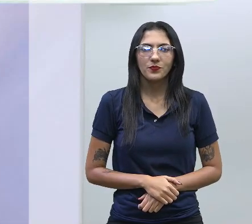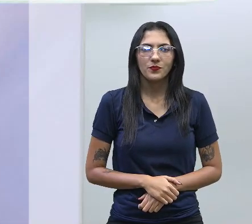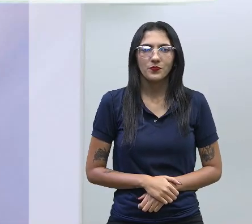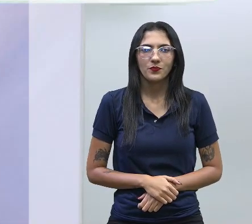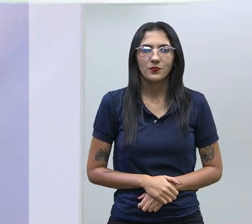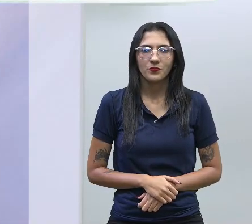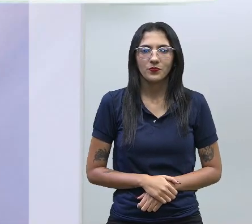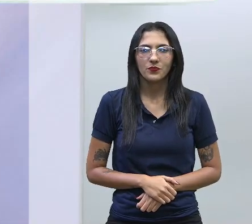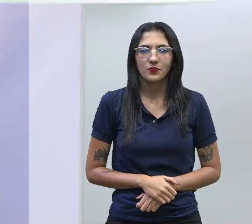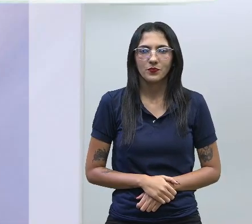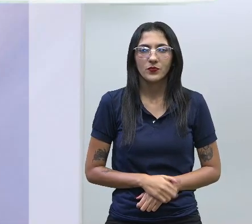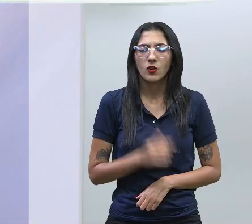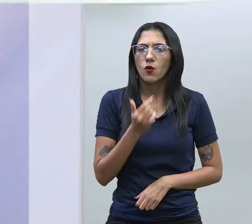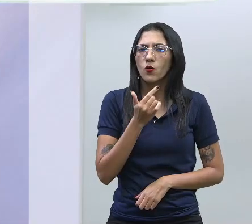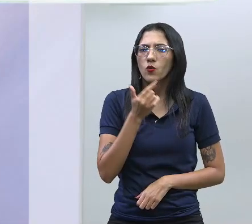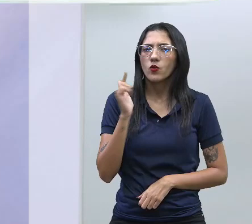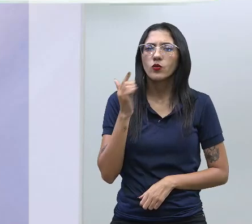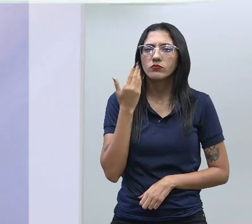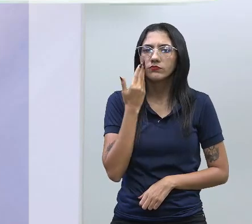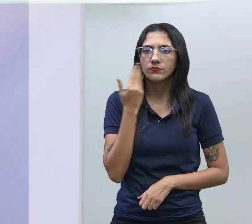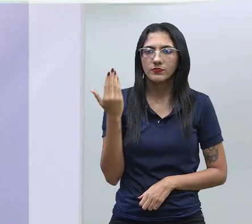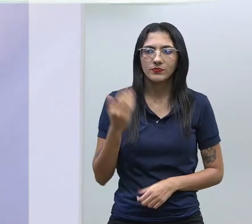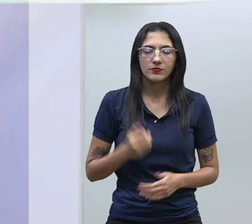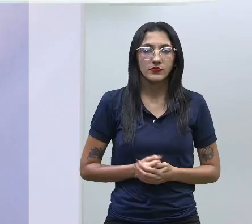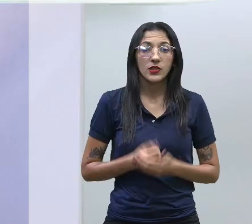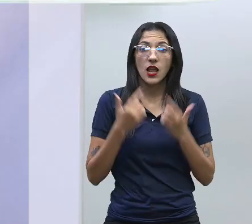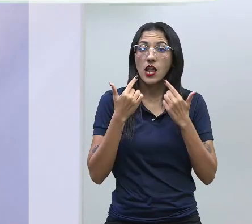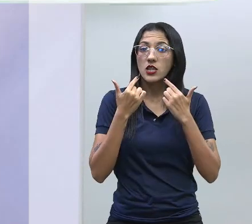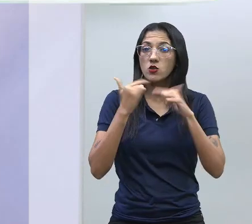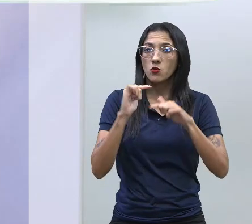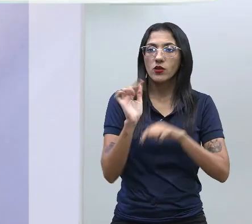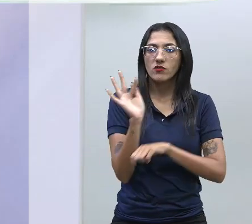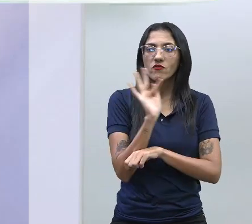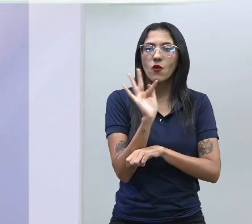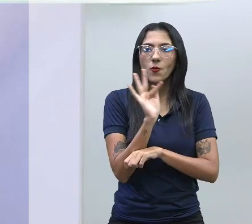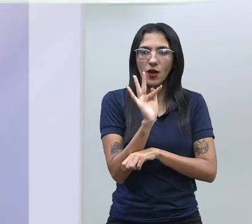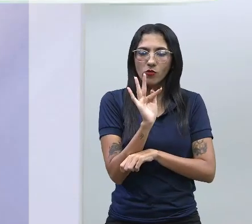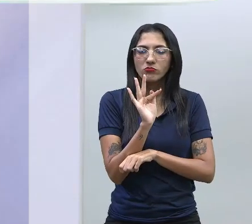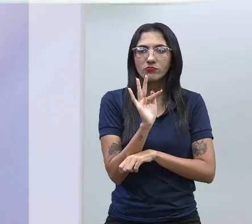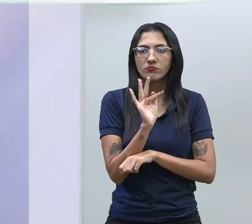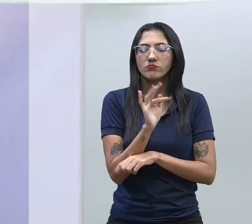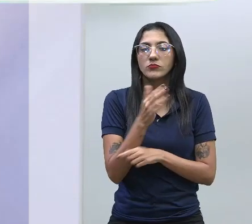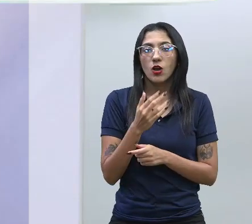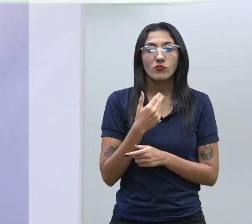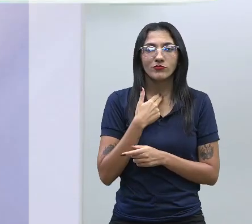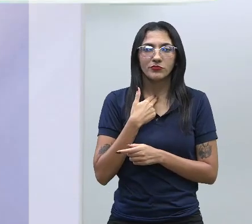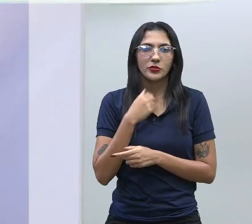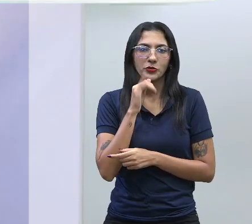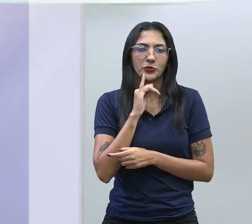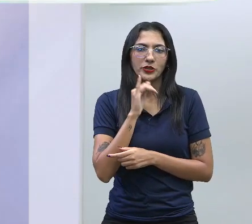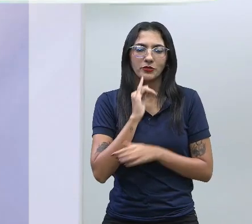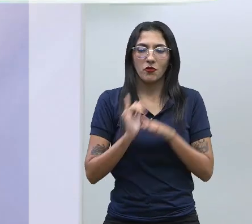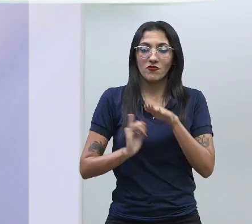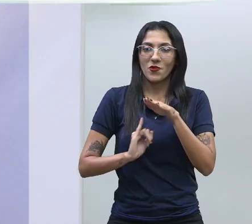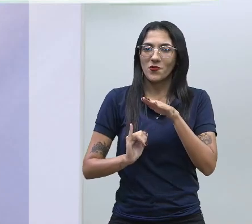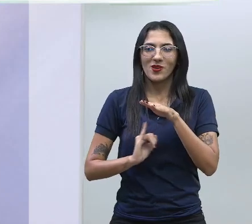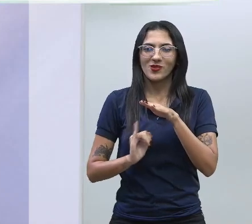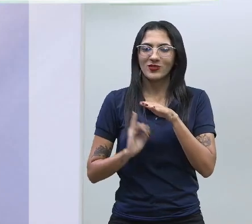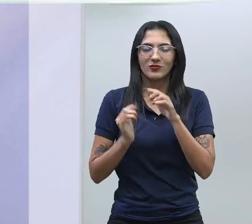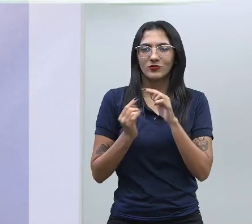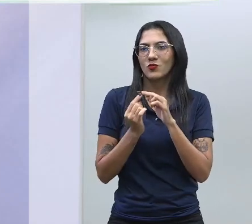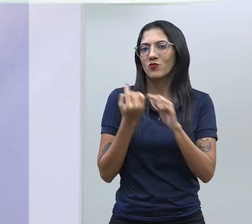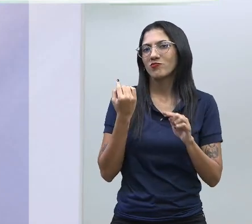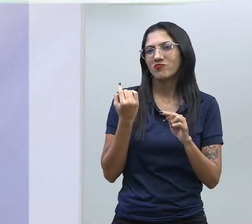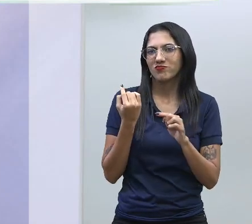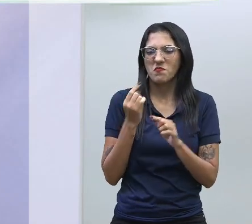características a respeito da notícia. A linguagem é formal, então não posso usar uma linguagem coloquial, eu não posso